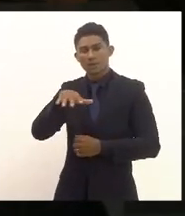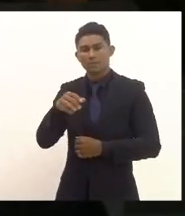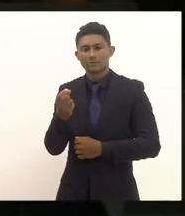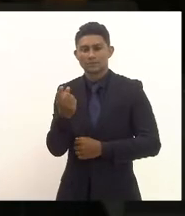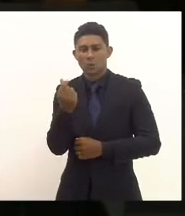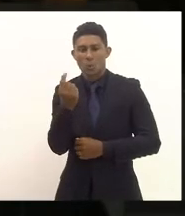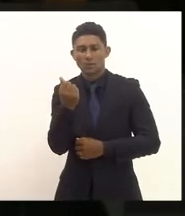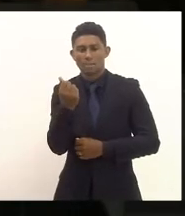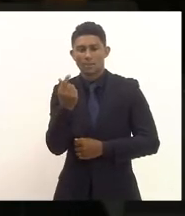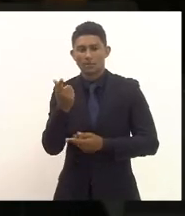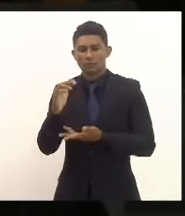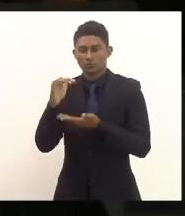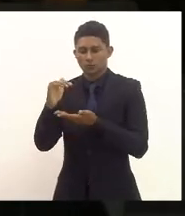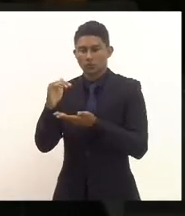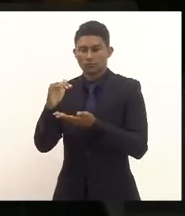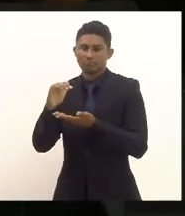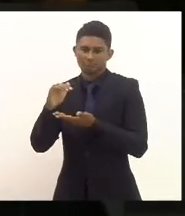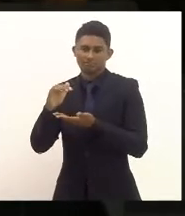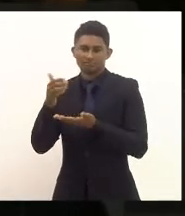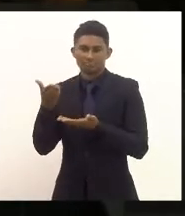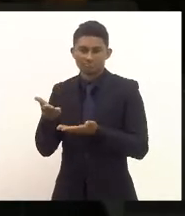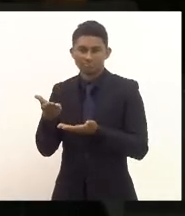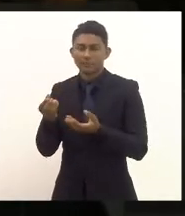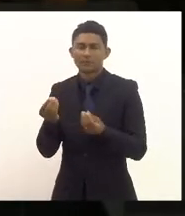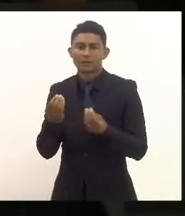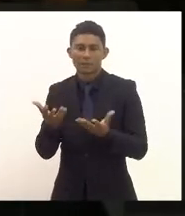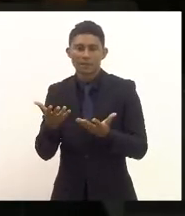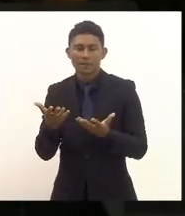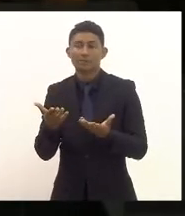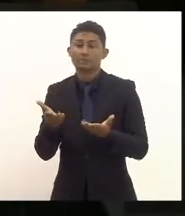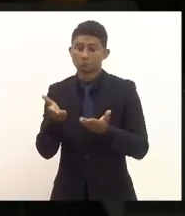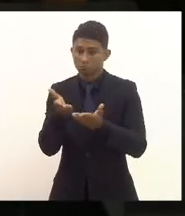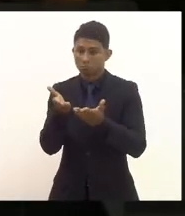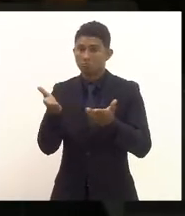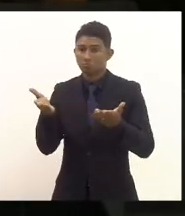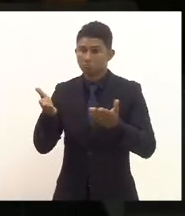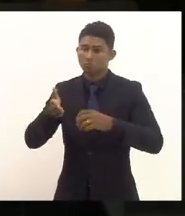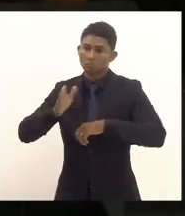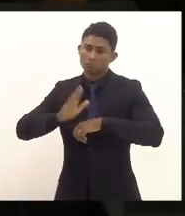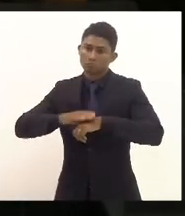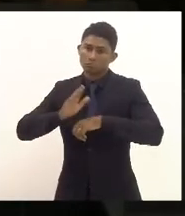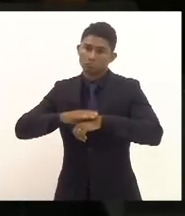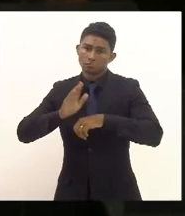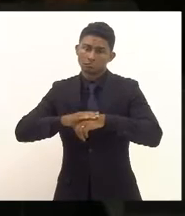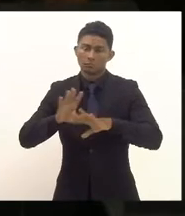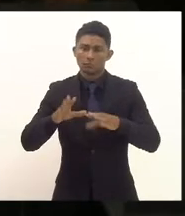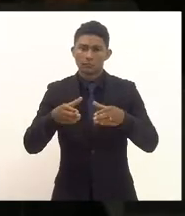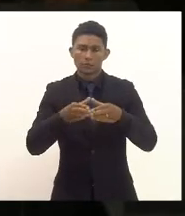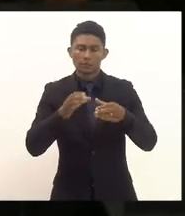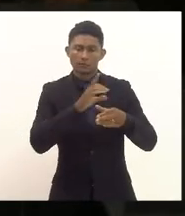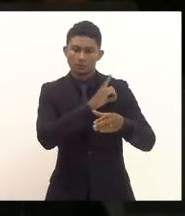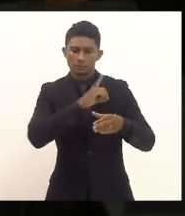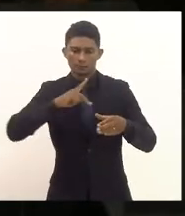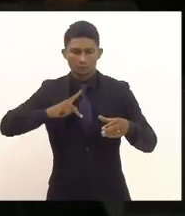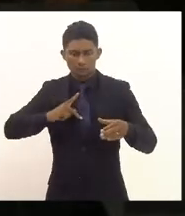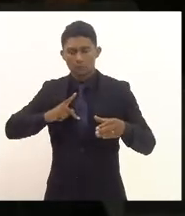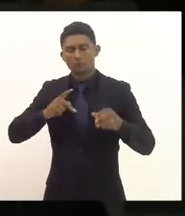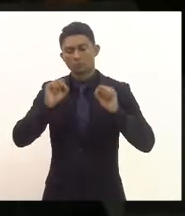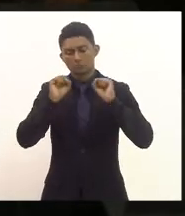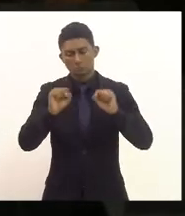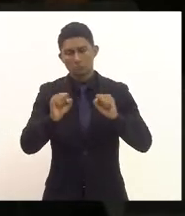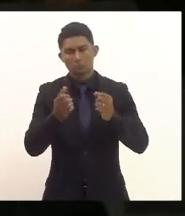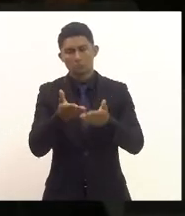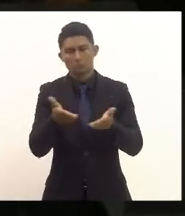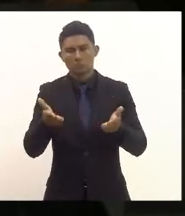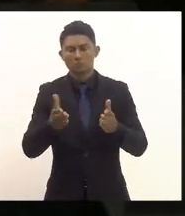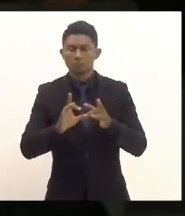para preservar a autonomia da Defensoria como também